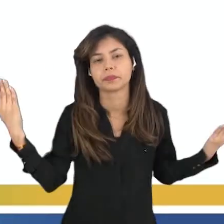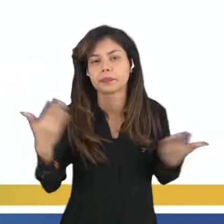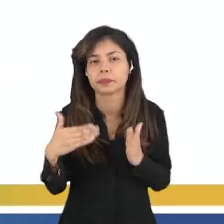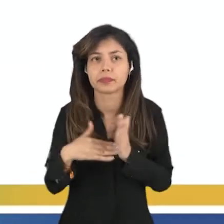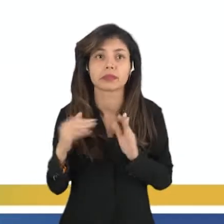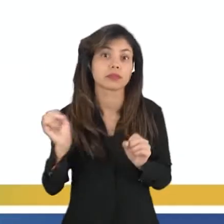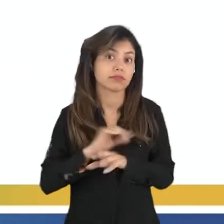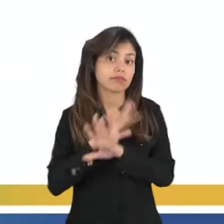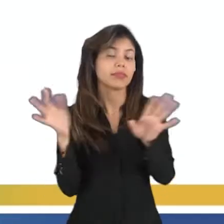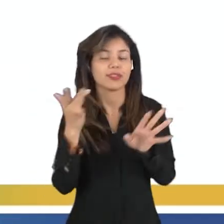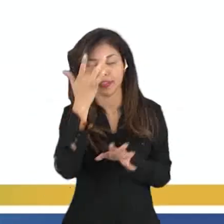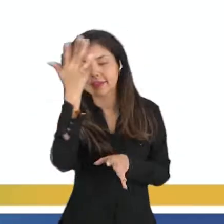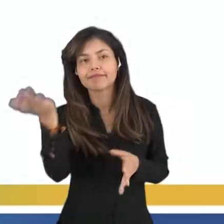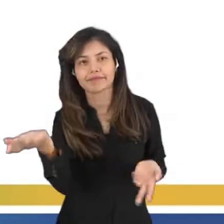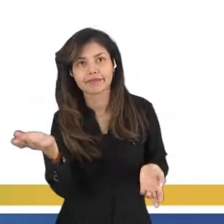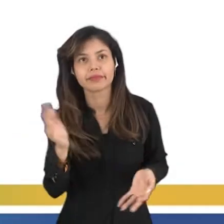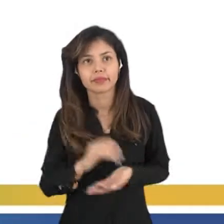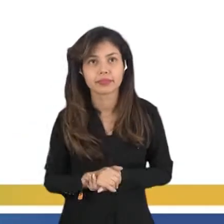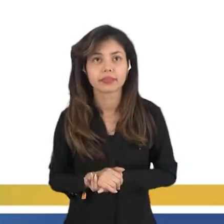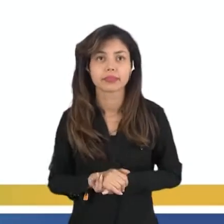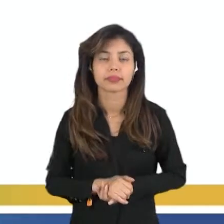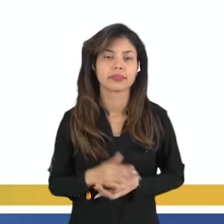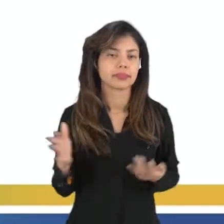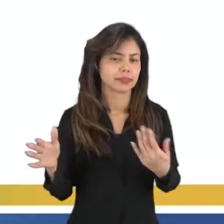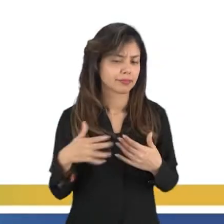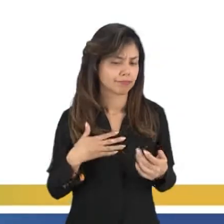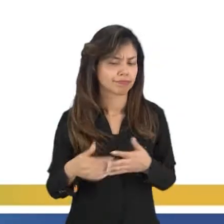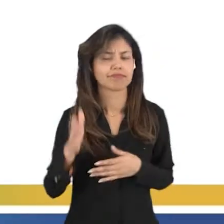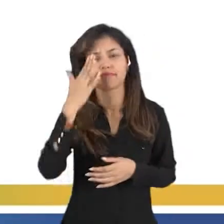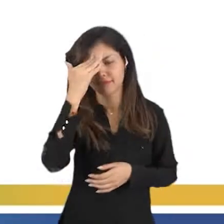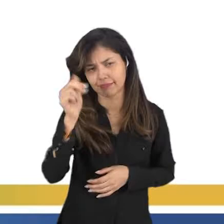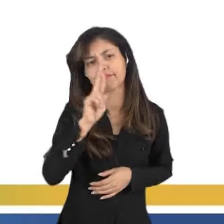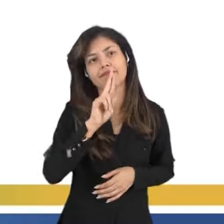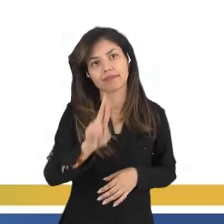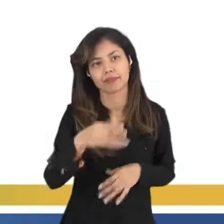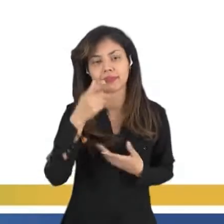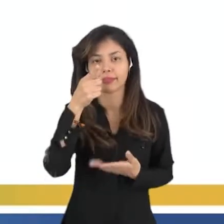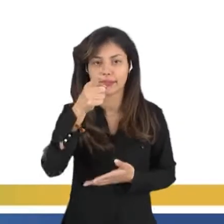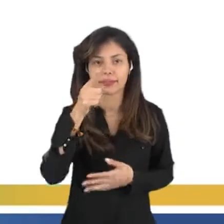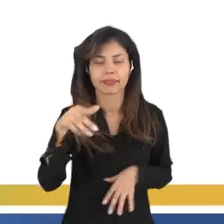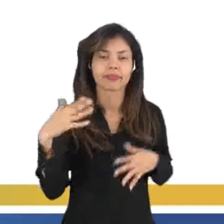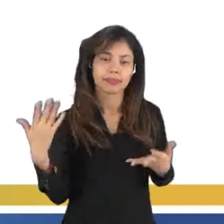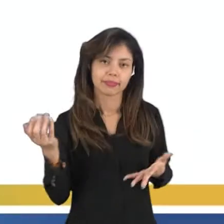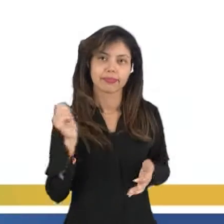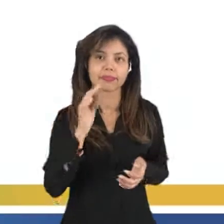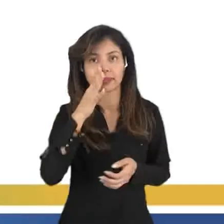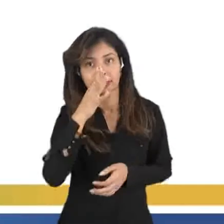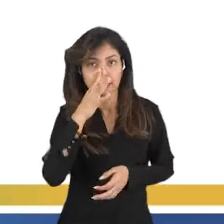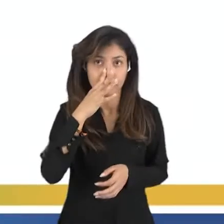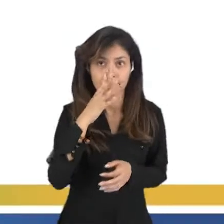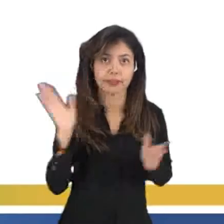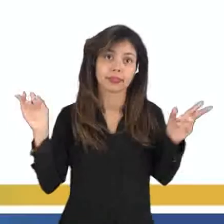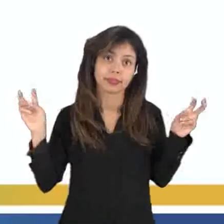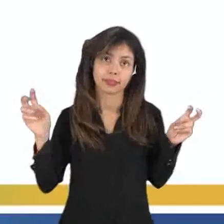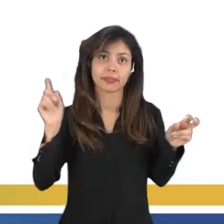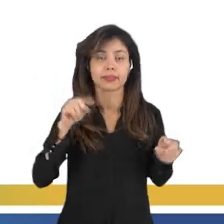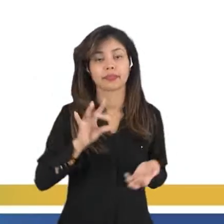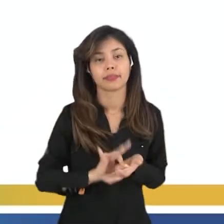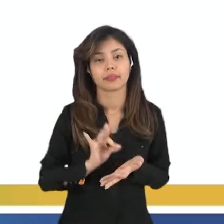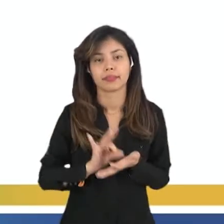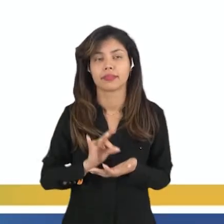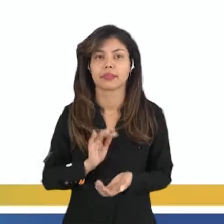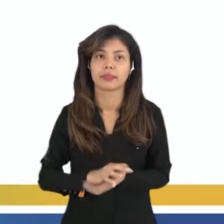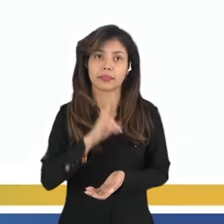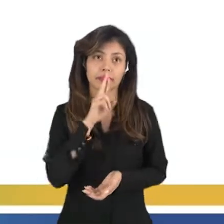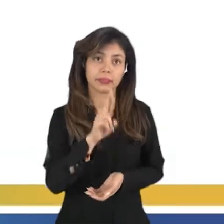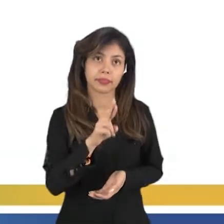agora, ficou bem fácil. Acho que qualquer um da casa aí saberia me responder se assistiu essa nossa temática, não é verdade? Então vamos lá